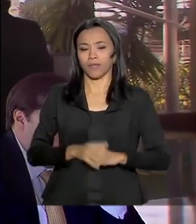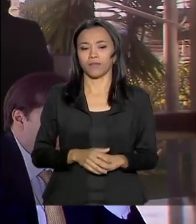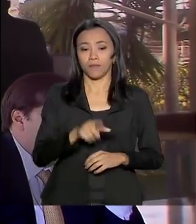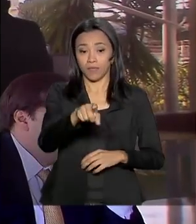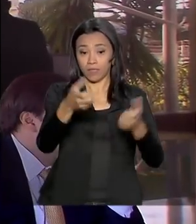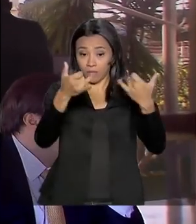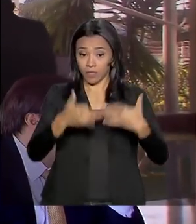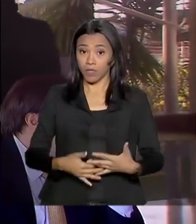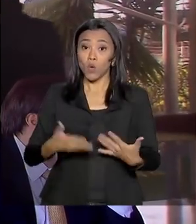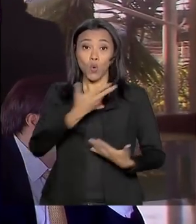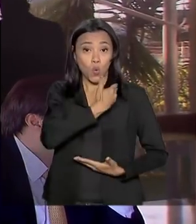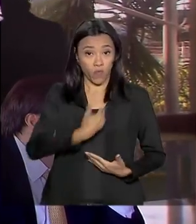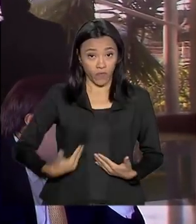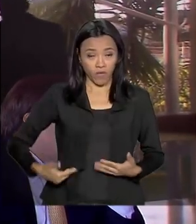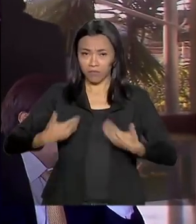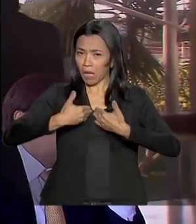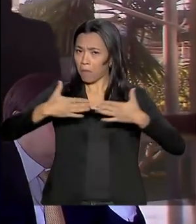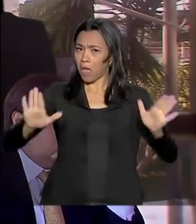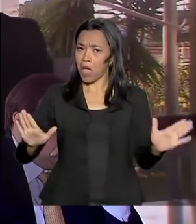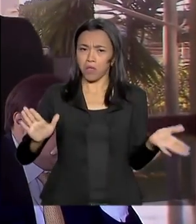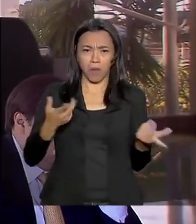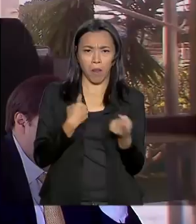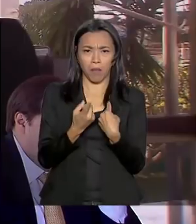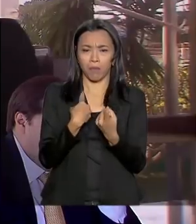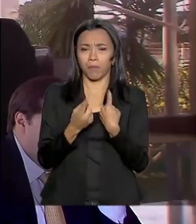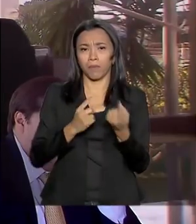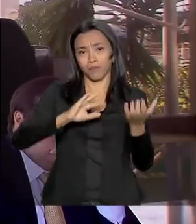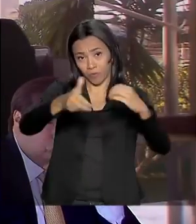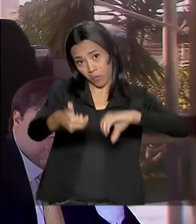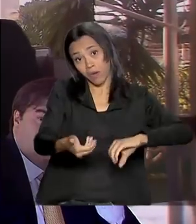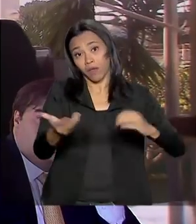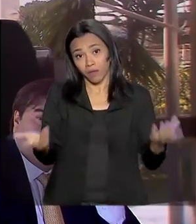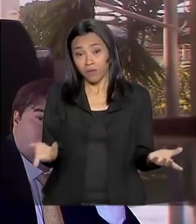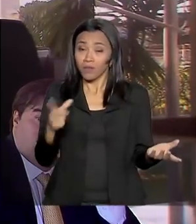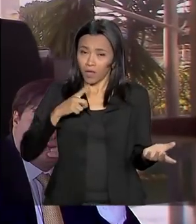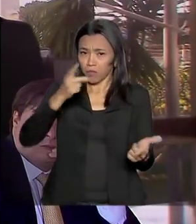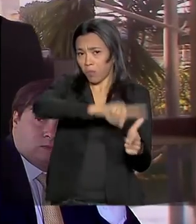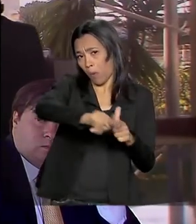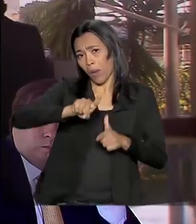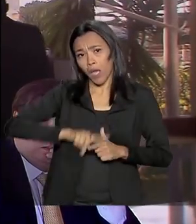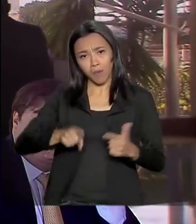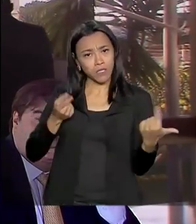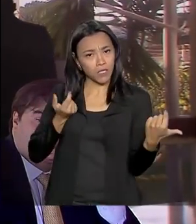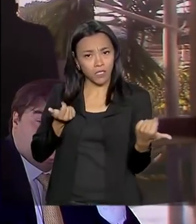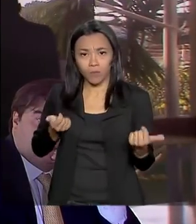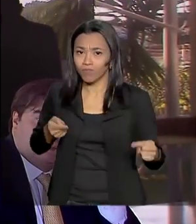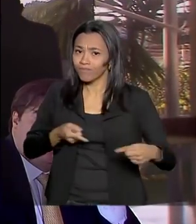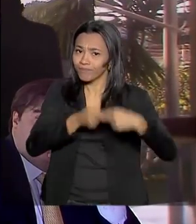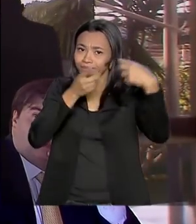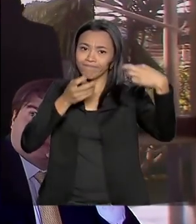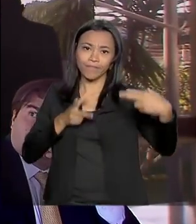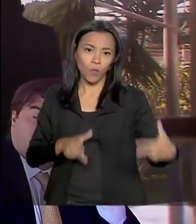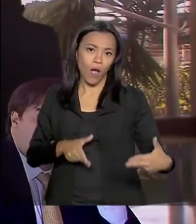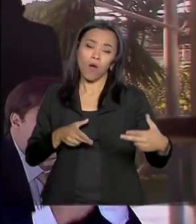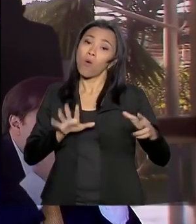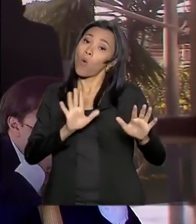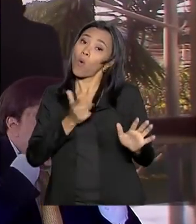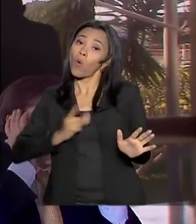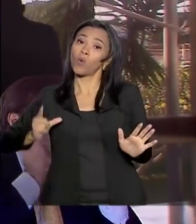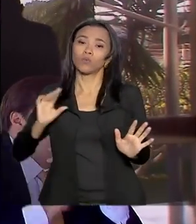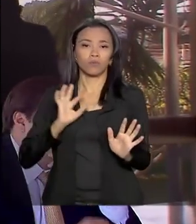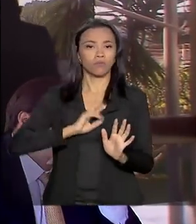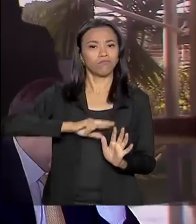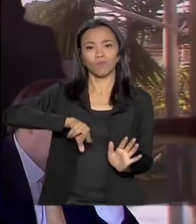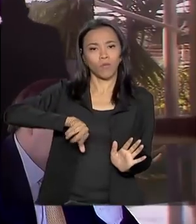aberto os senhores para o diálogo temos problemas são comuns outros não mas temos que ceder um dado momento